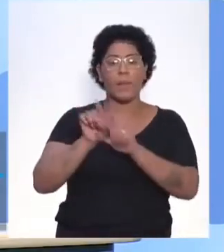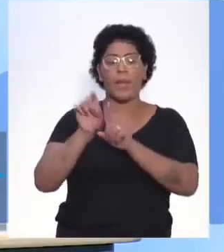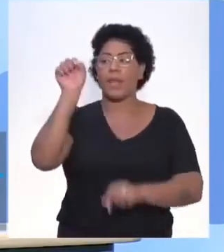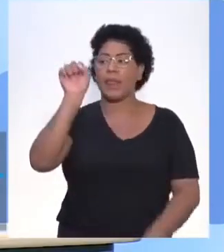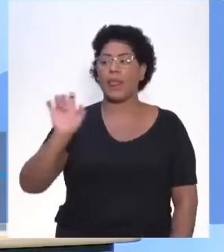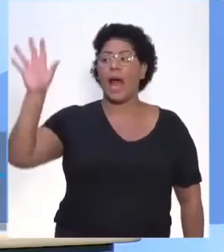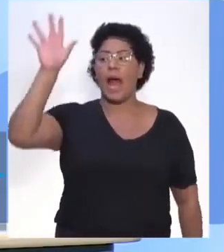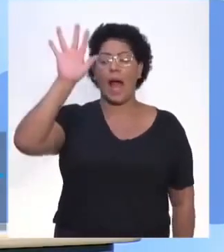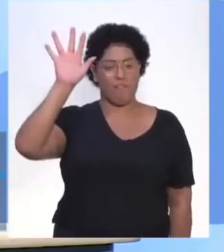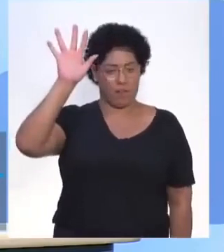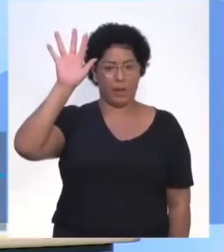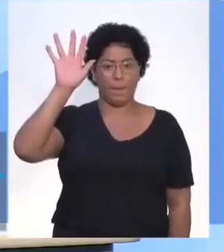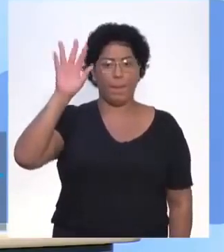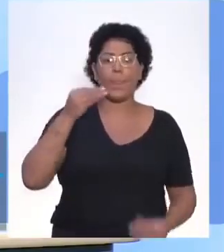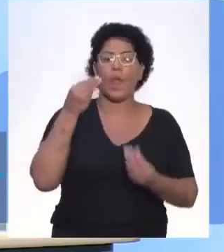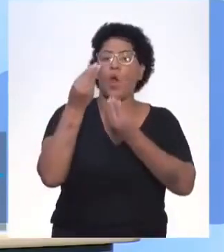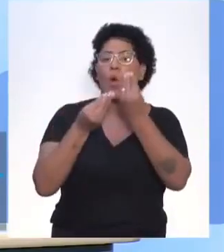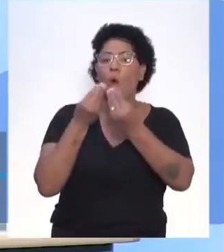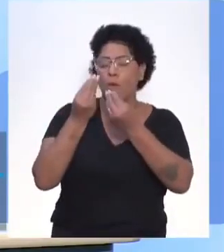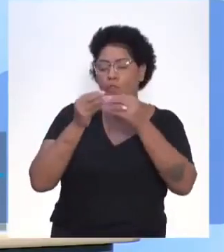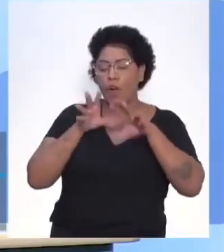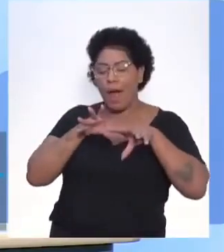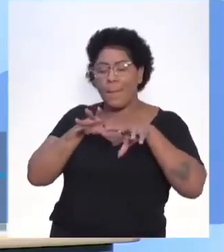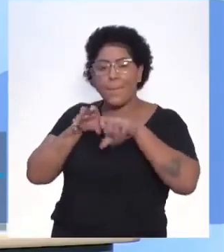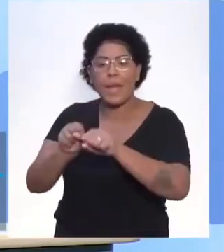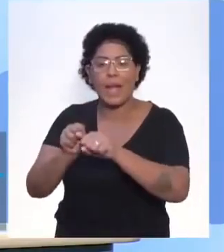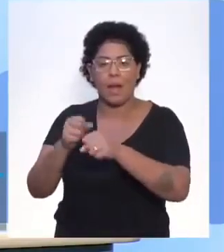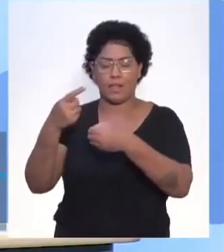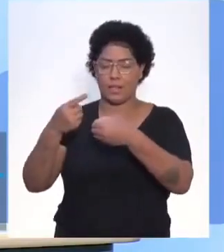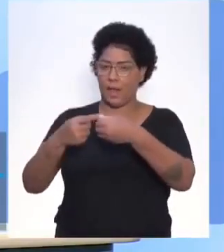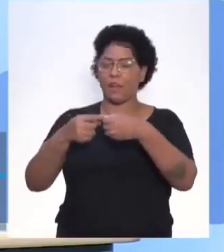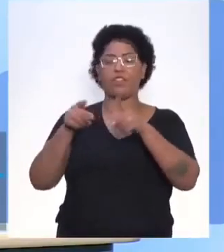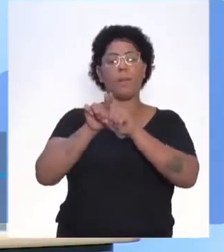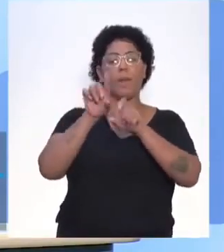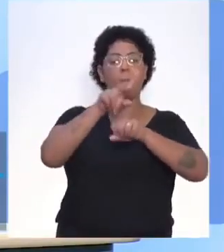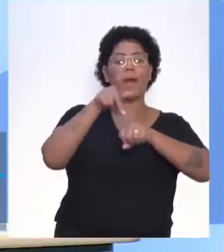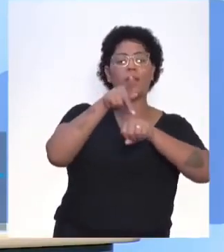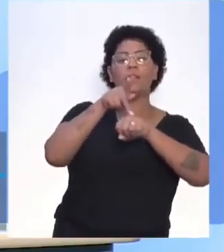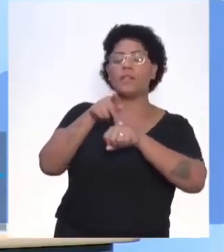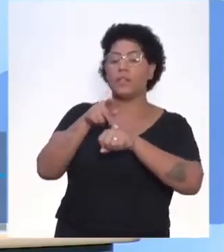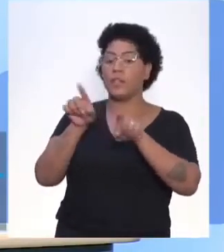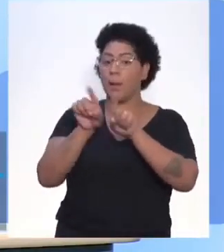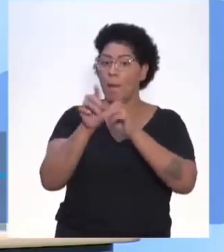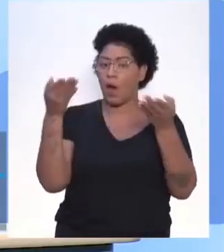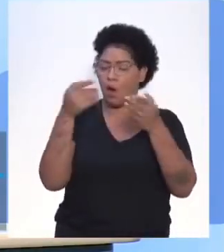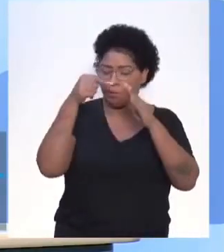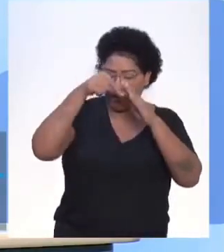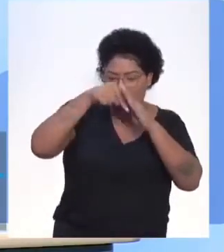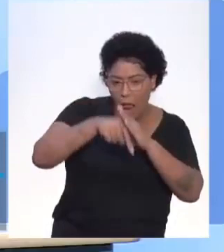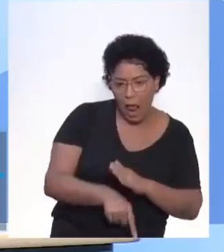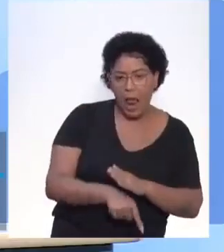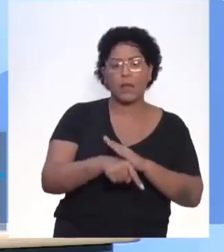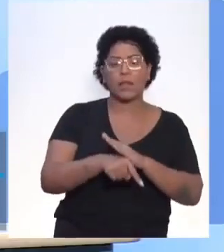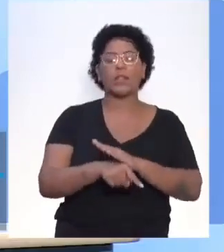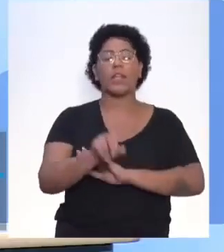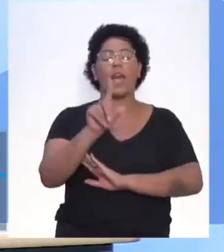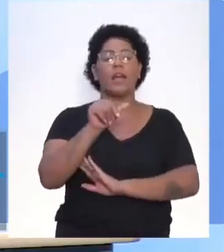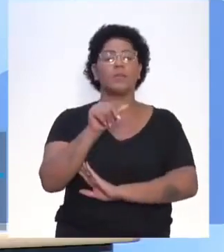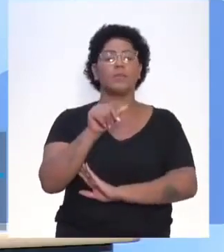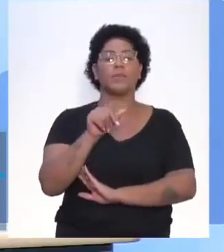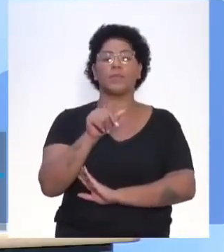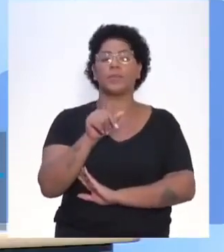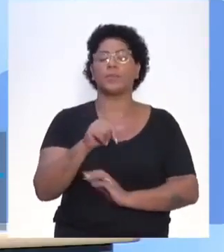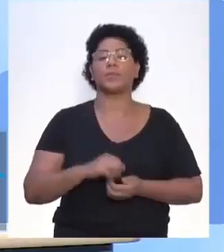as abordagens ali para a dominação. Nós ainda trabalharemos com maior profundidade a questão das